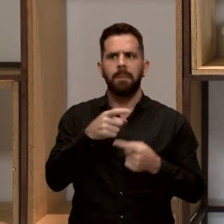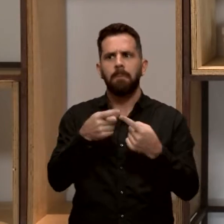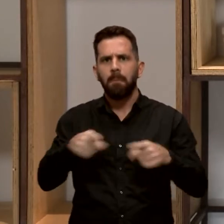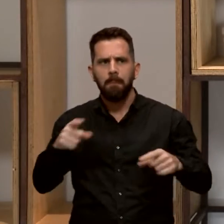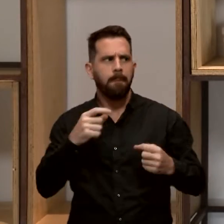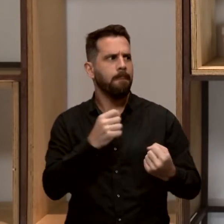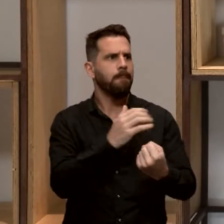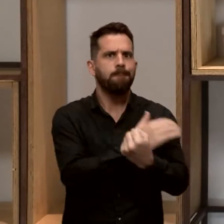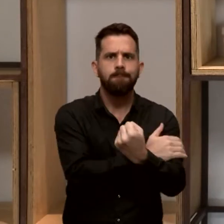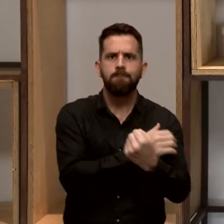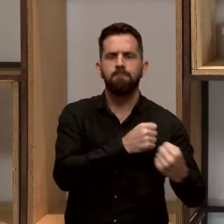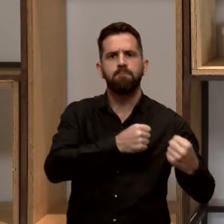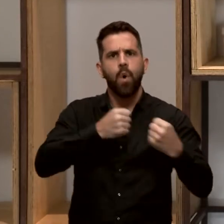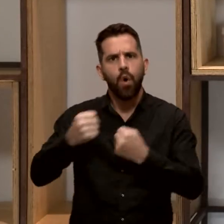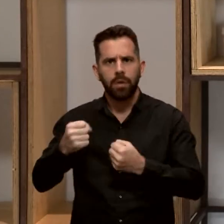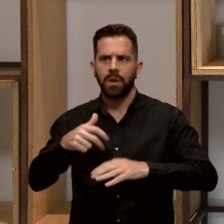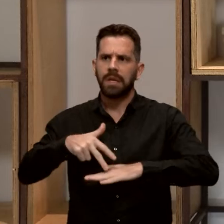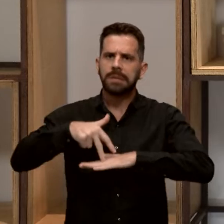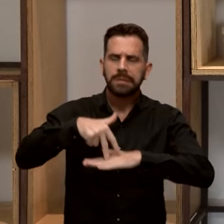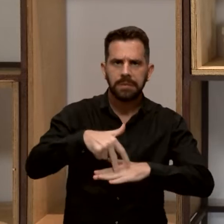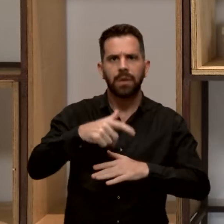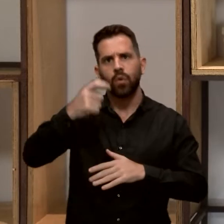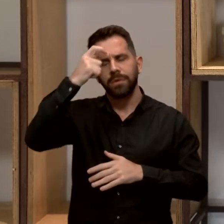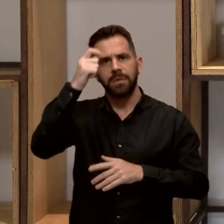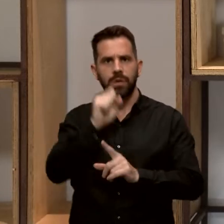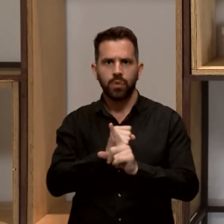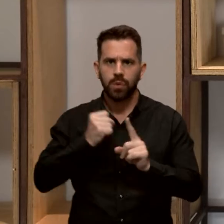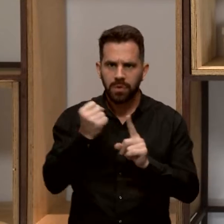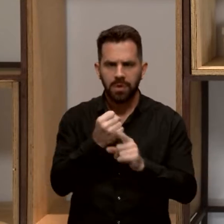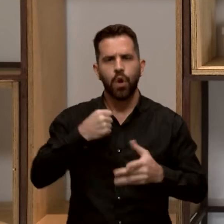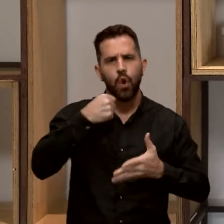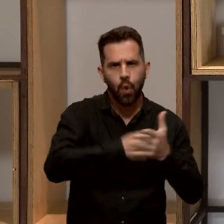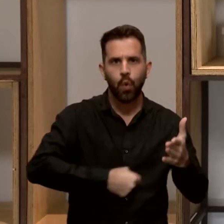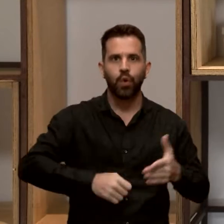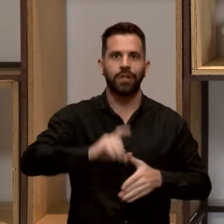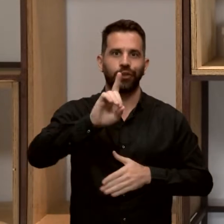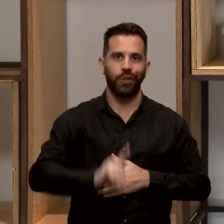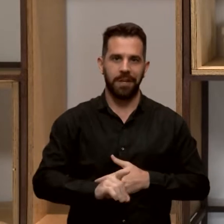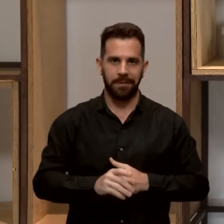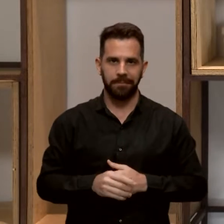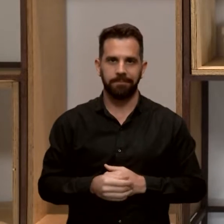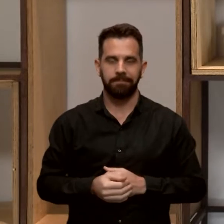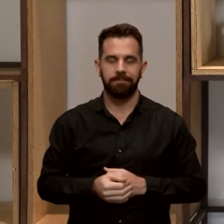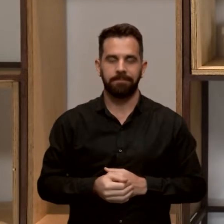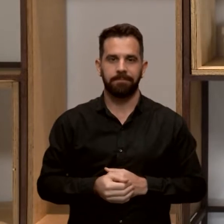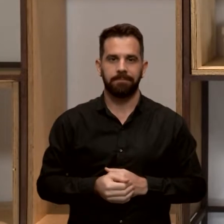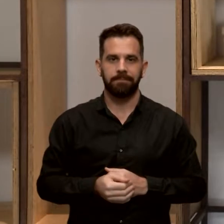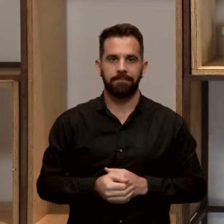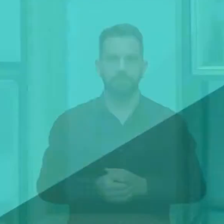tem de resistência, de consciência social, de luta por direitos. Até já.